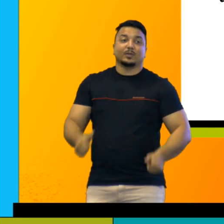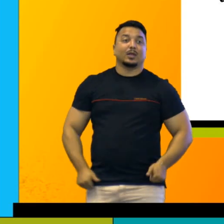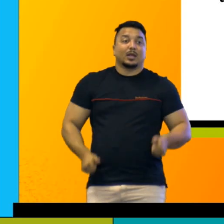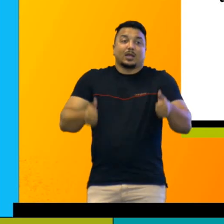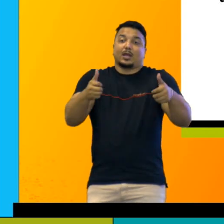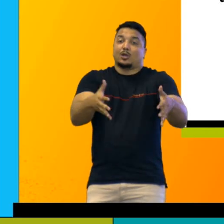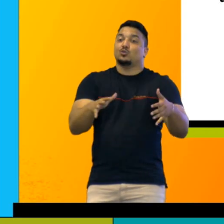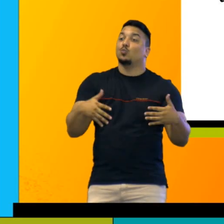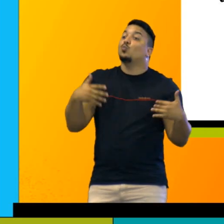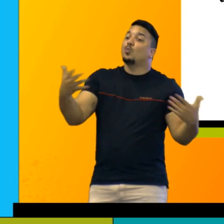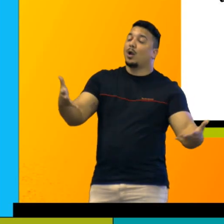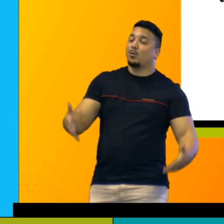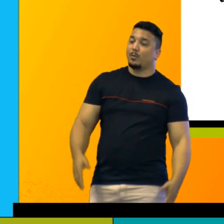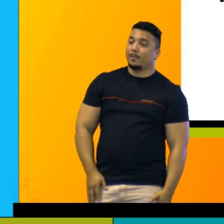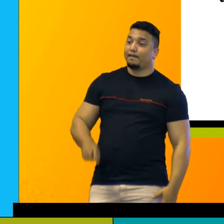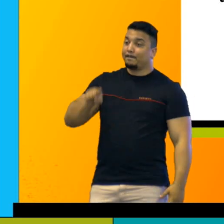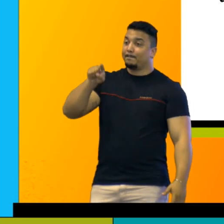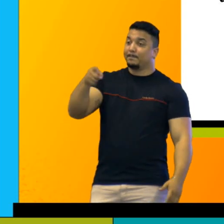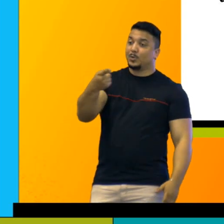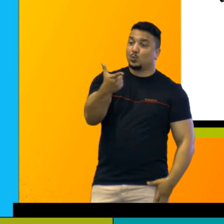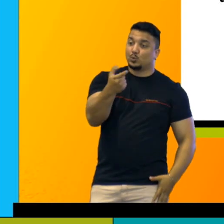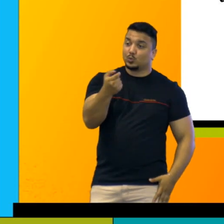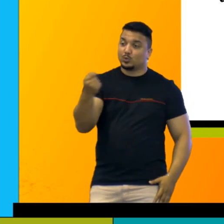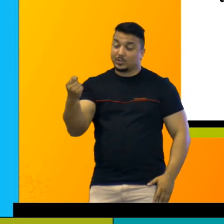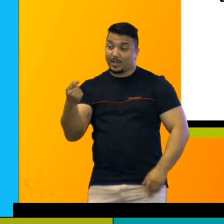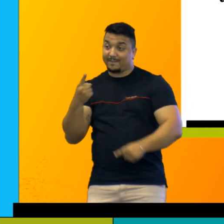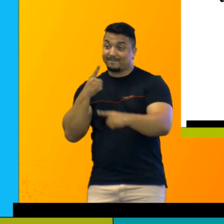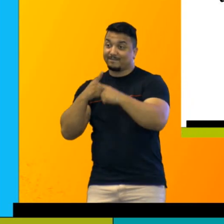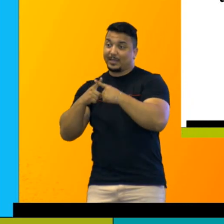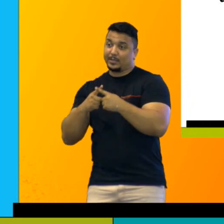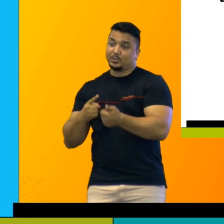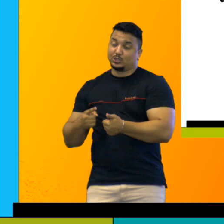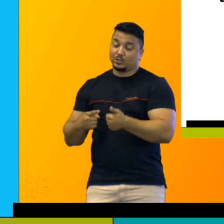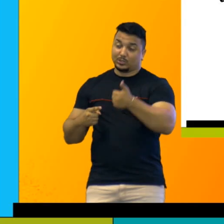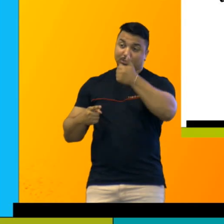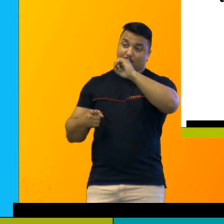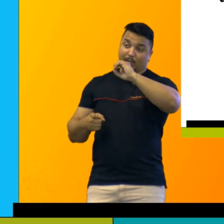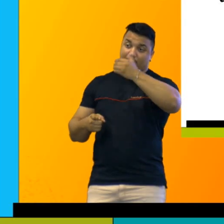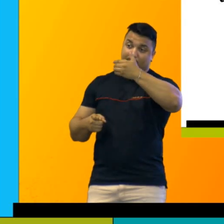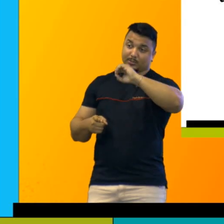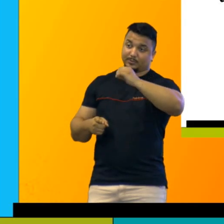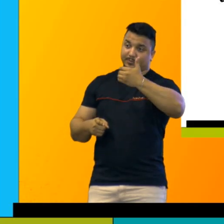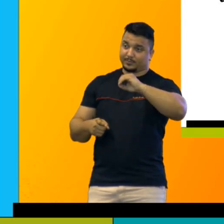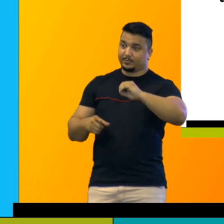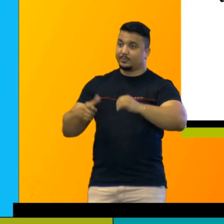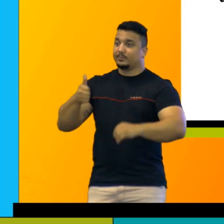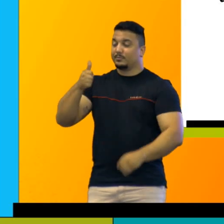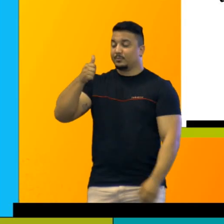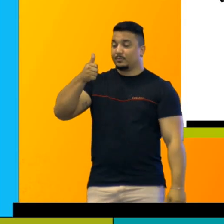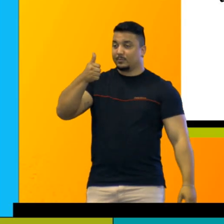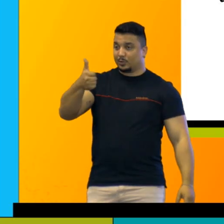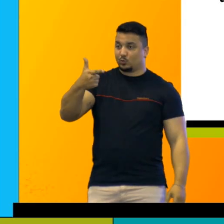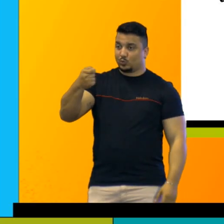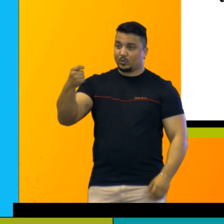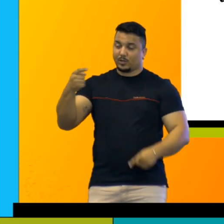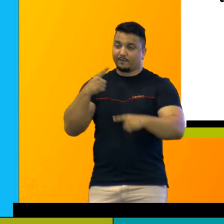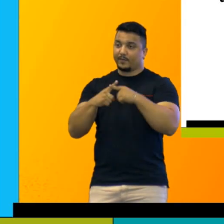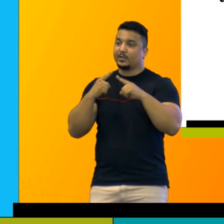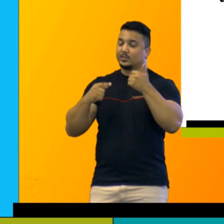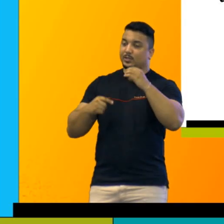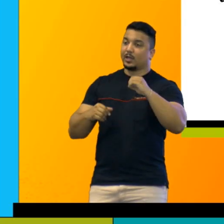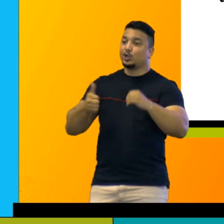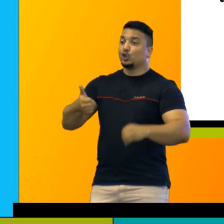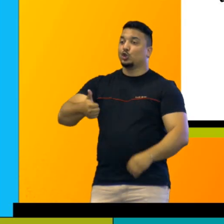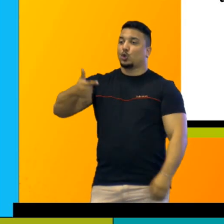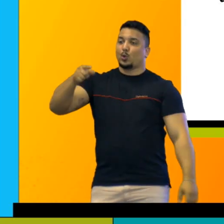custo dele? 1.200 para cada hectare. Mas são quantos hectares? 10. Então quanto é o